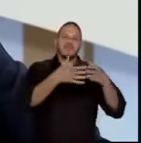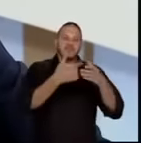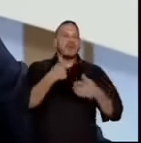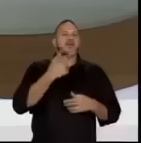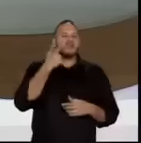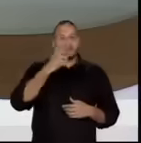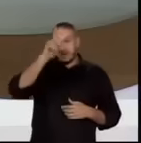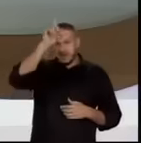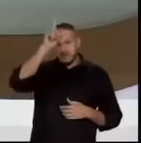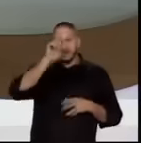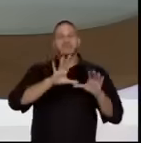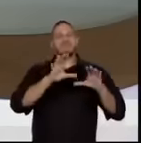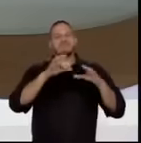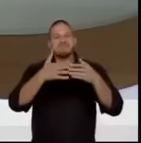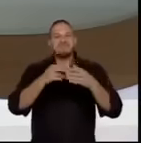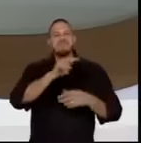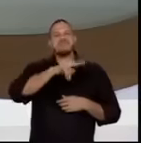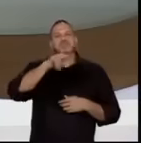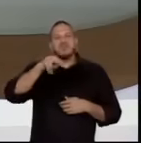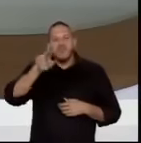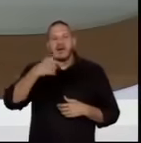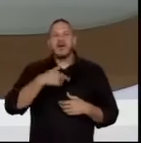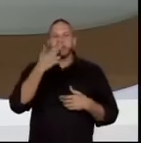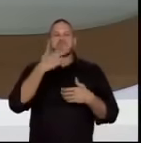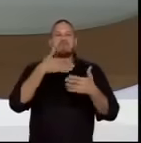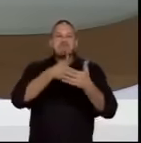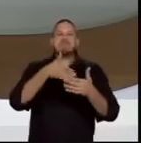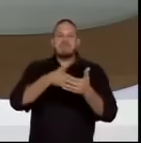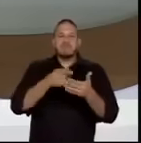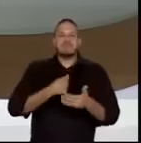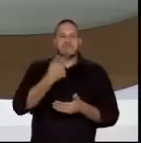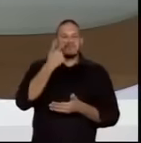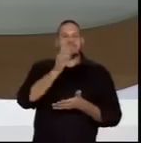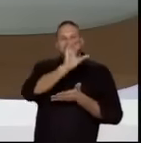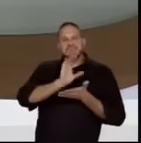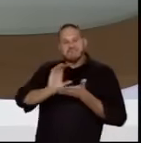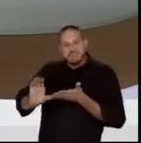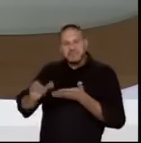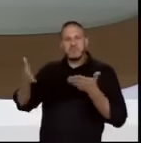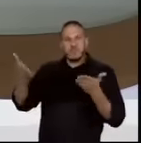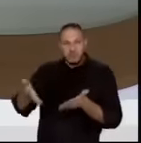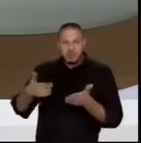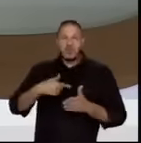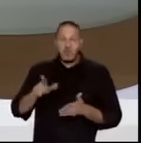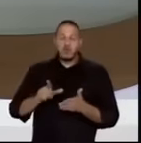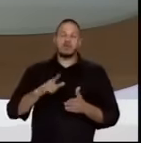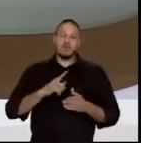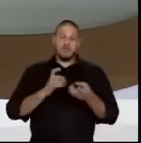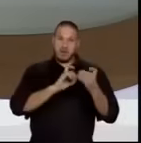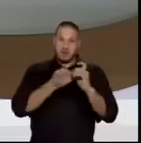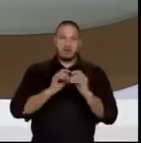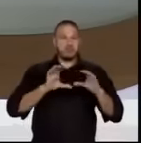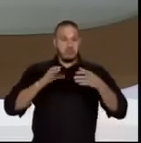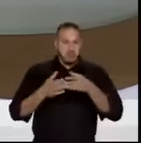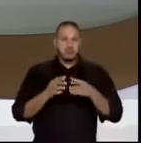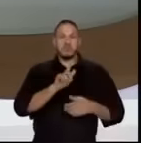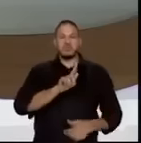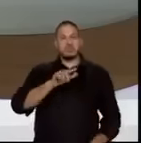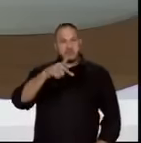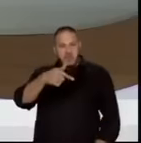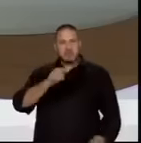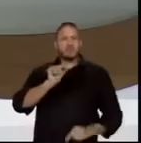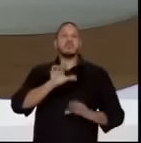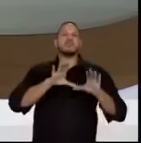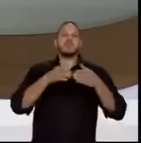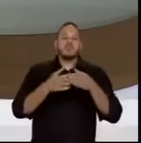Noruega emperrarem repasses ao Fundo da Amazônia, hoje houve uma reunião do G7, grupo dos 7